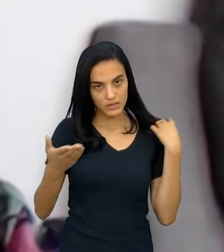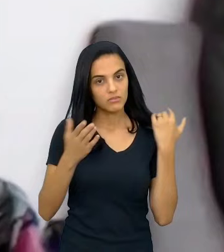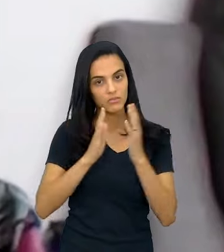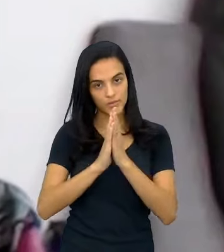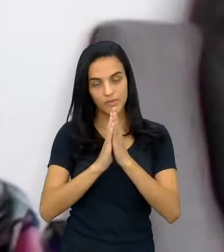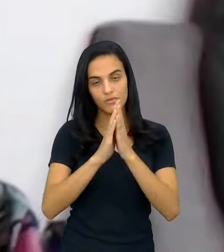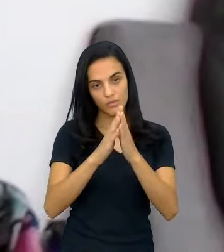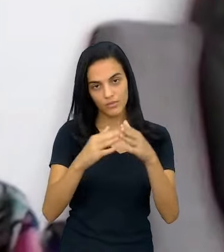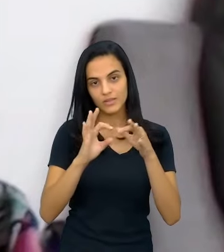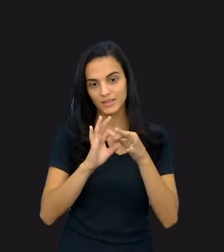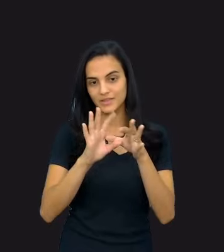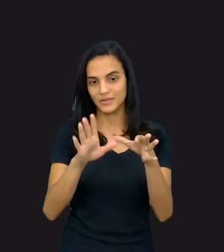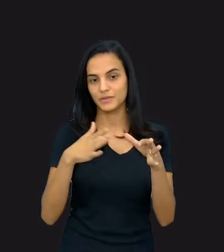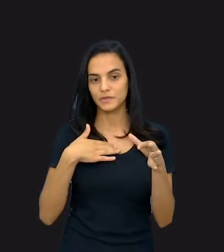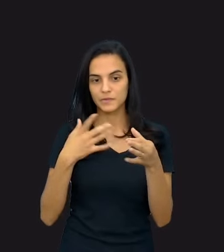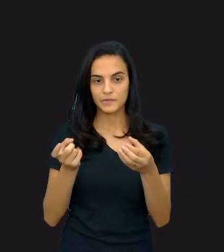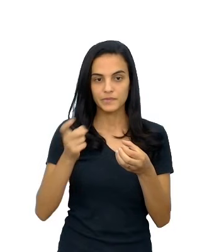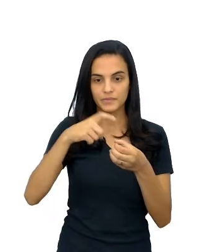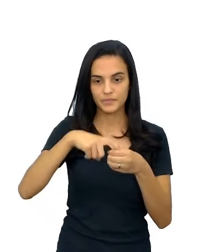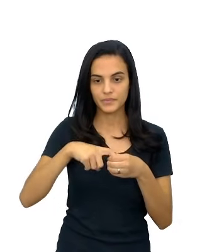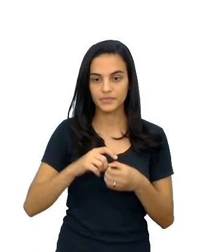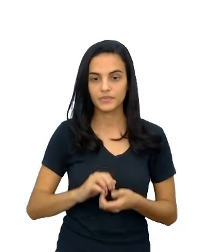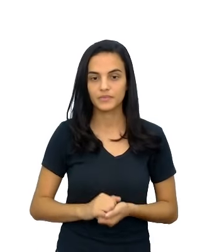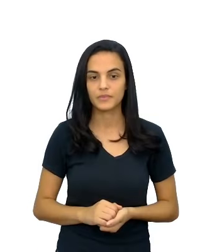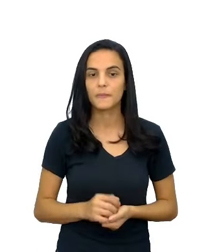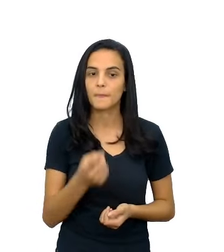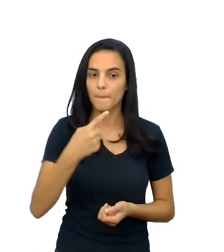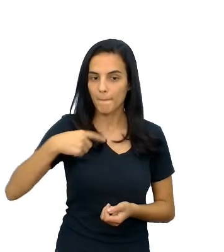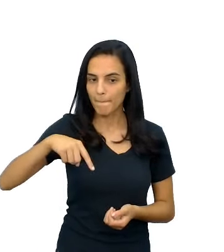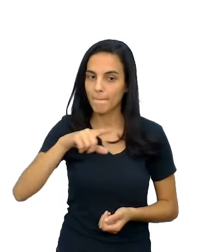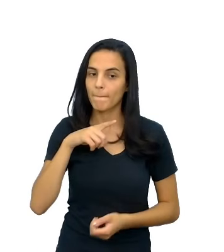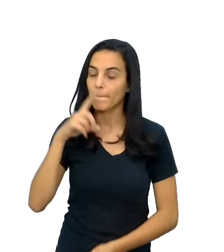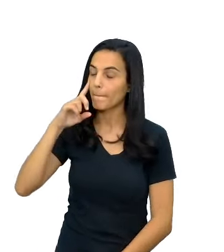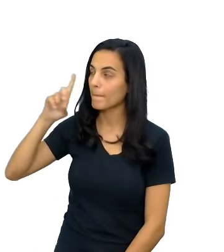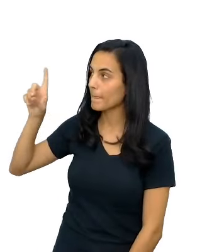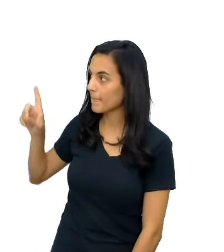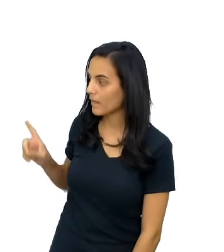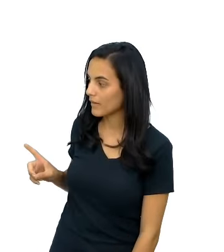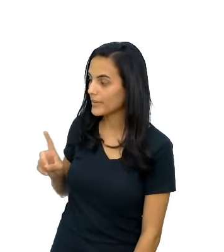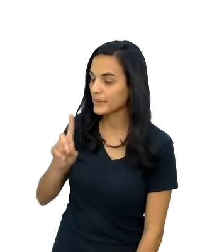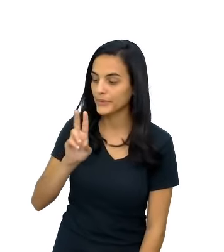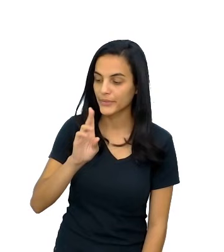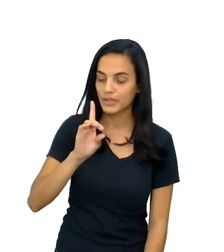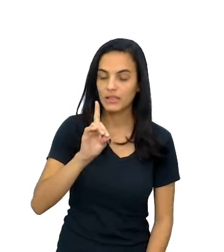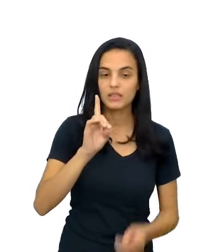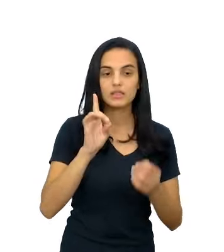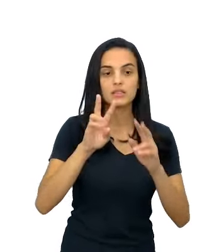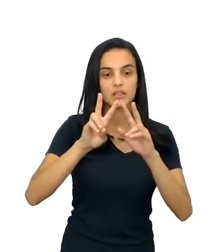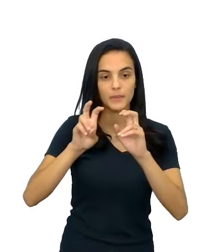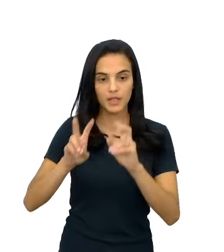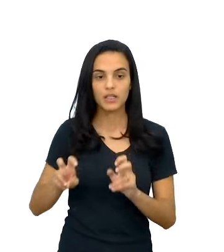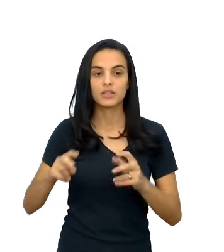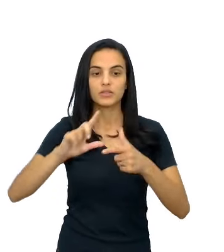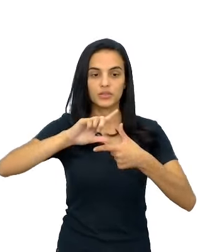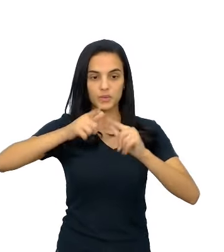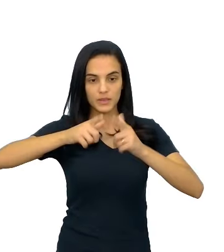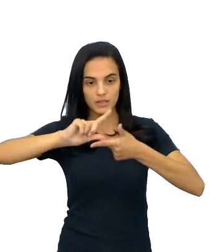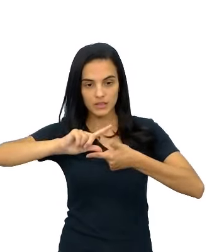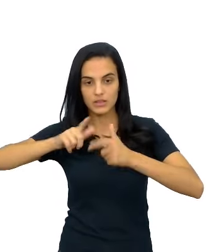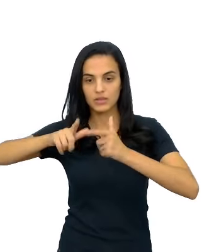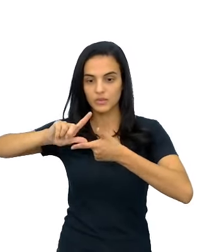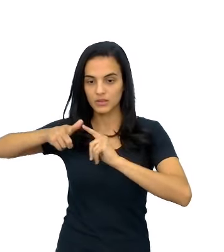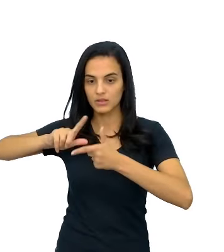permitam, eu vou voltar aqui. Nós temos as unidades temáticas, geometria, geometria e